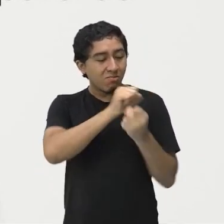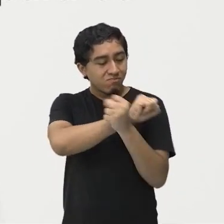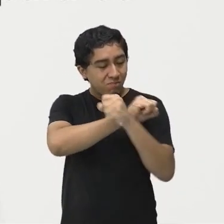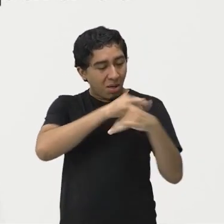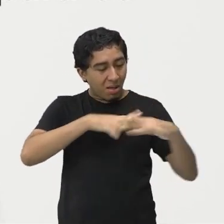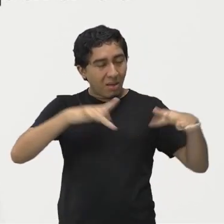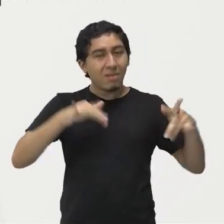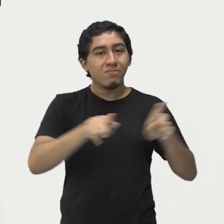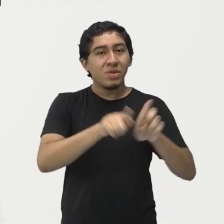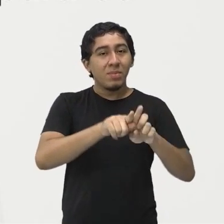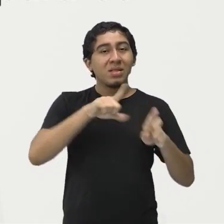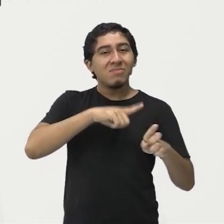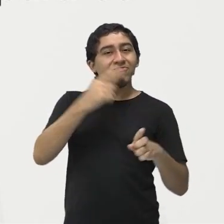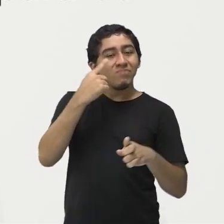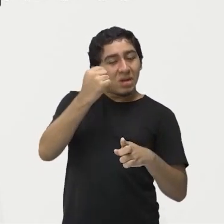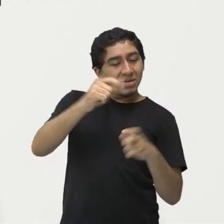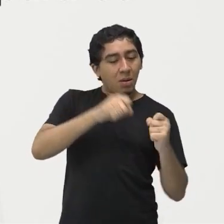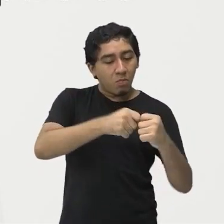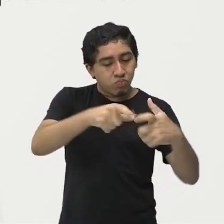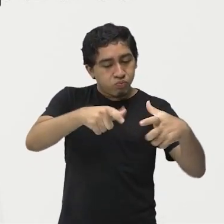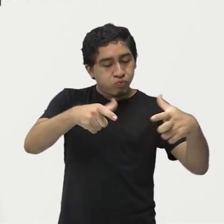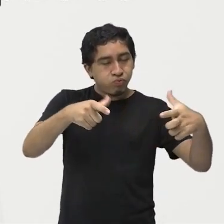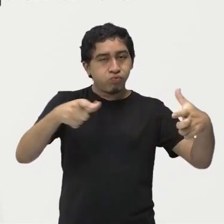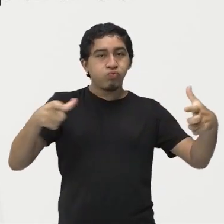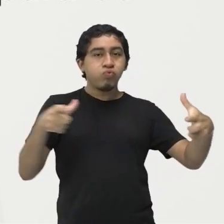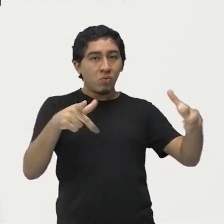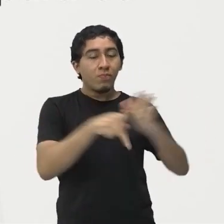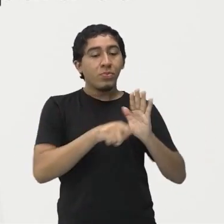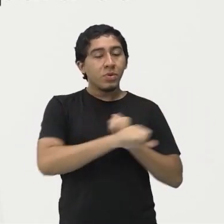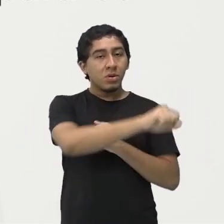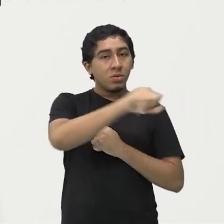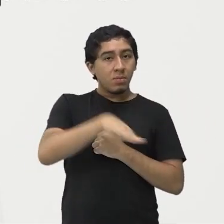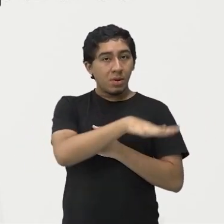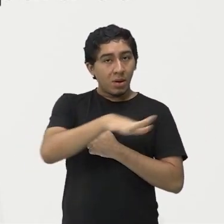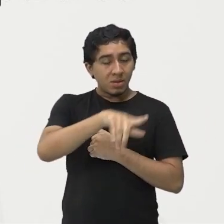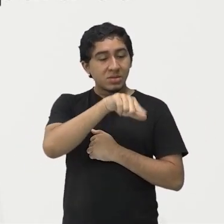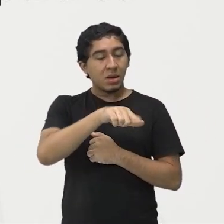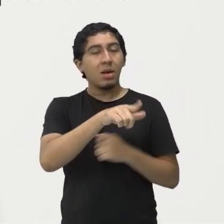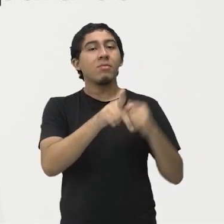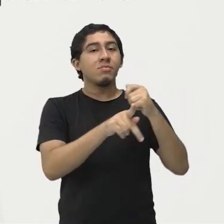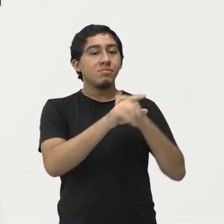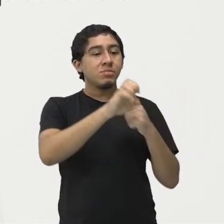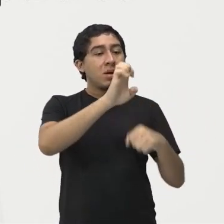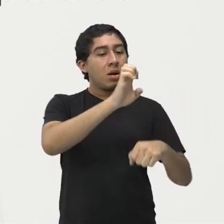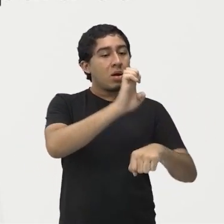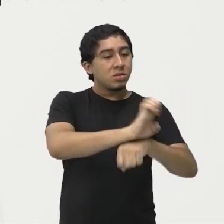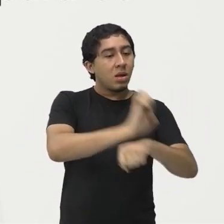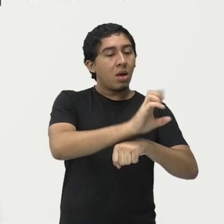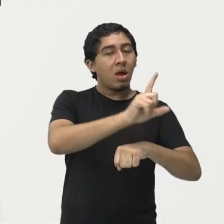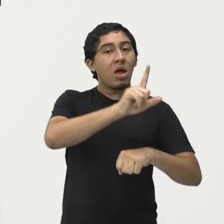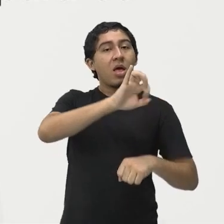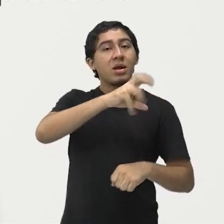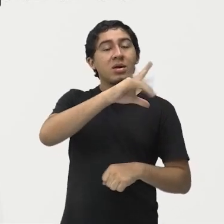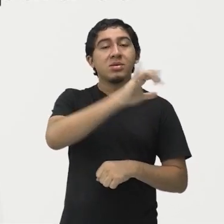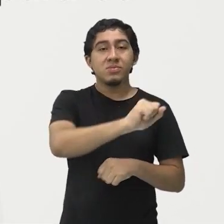aquela região da Grécia, dos povos gregos, e para evitar essa invasão, e para evitar que